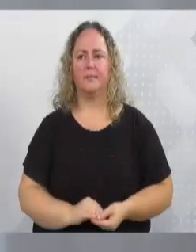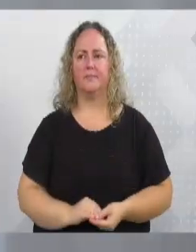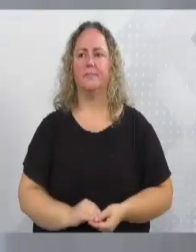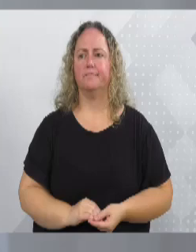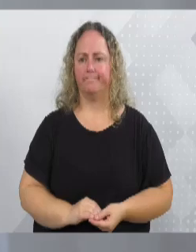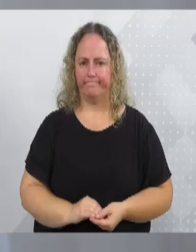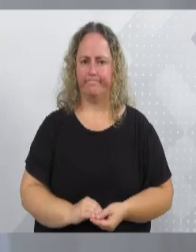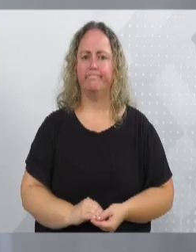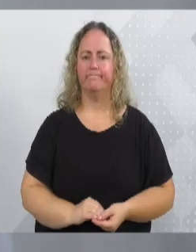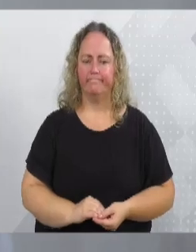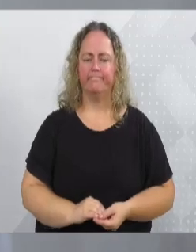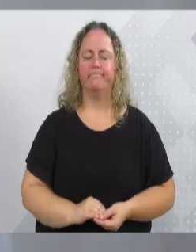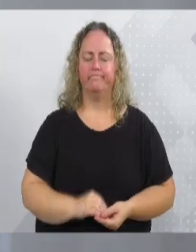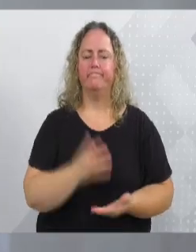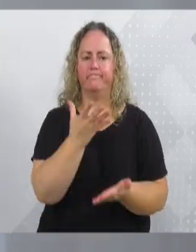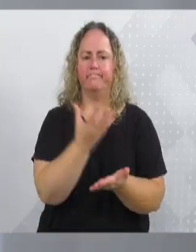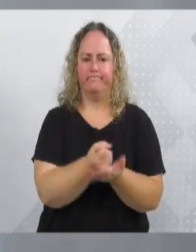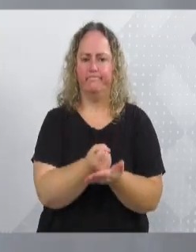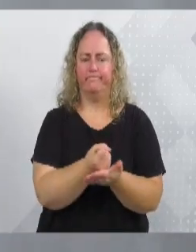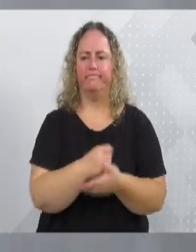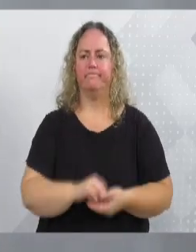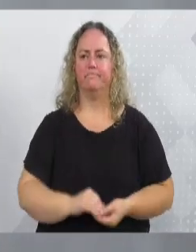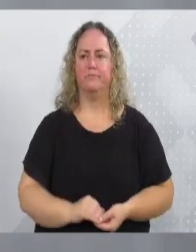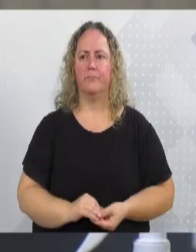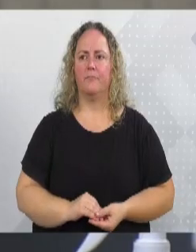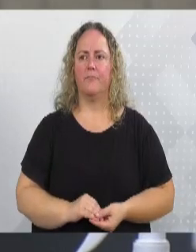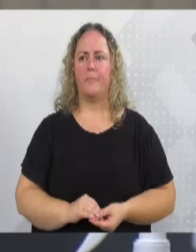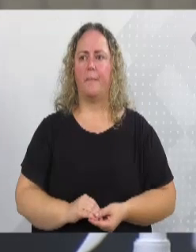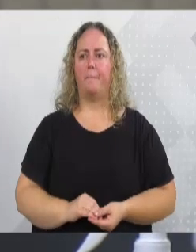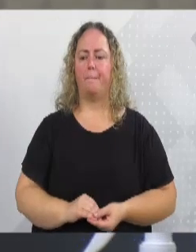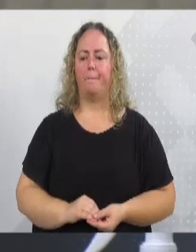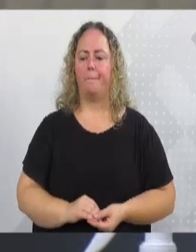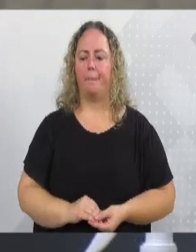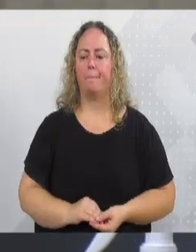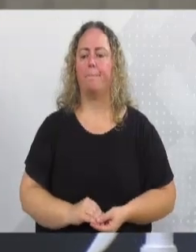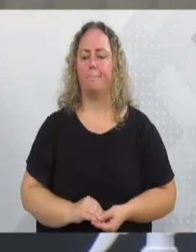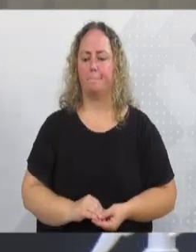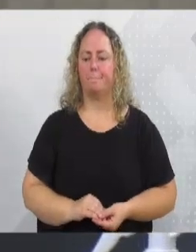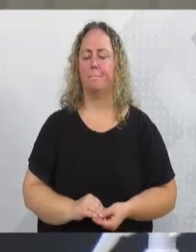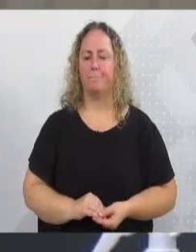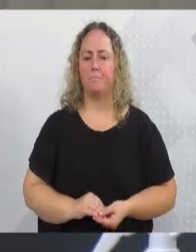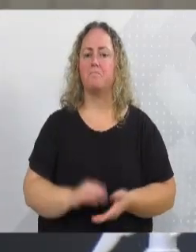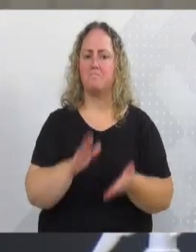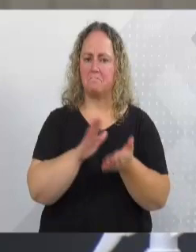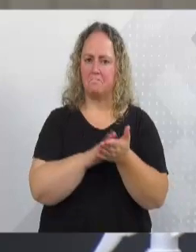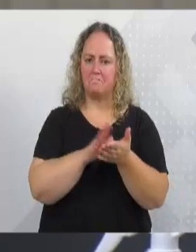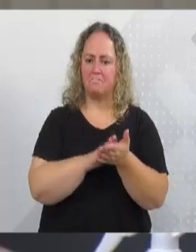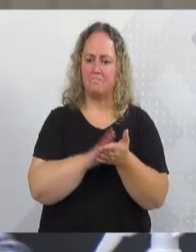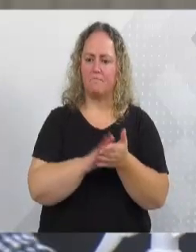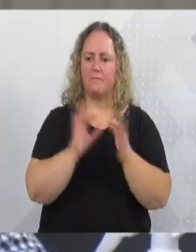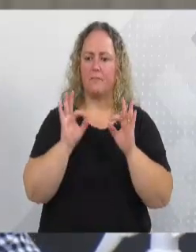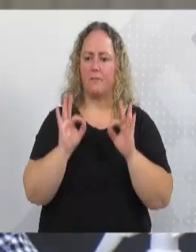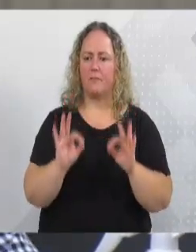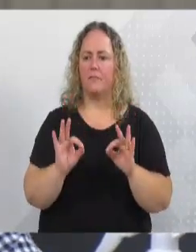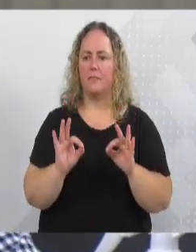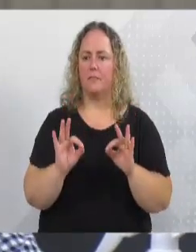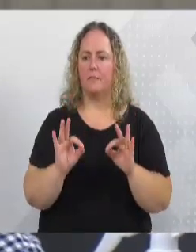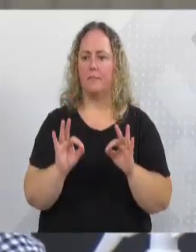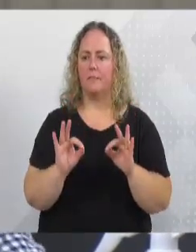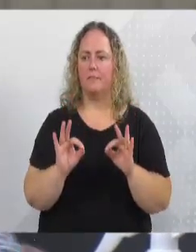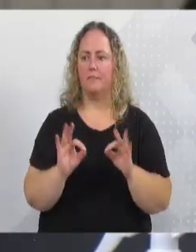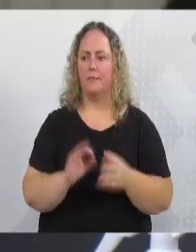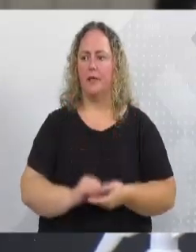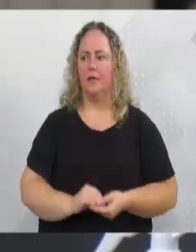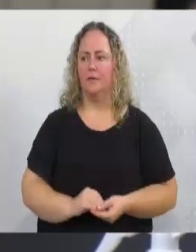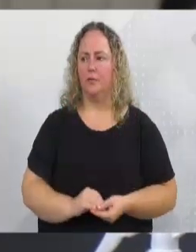Incluo sua fala no meu pronunciamento. Vereador. Vereador Gilson, quero parabenizar. Na